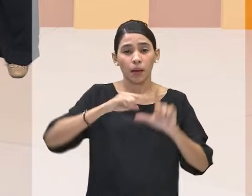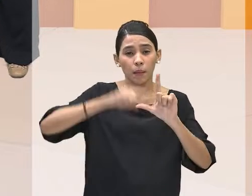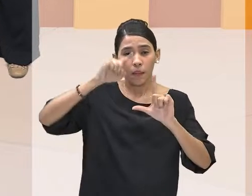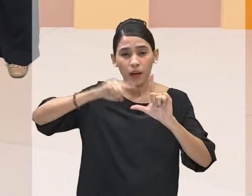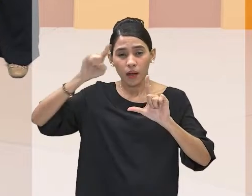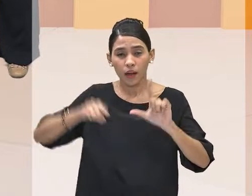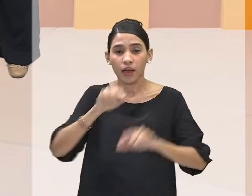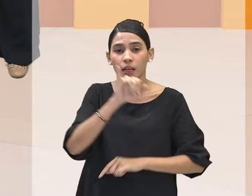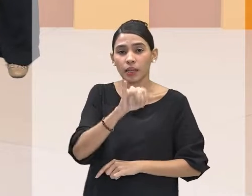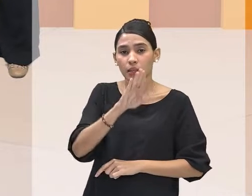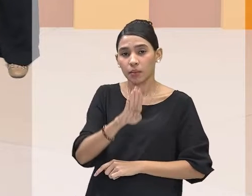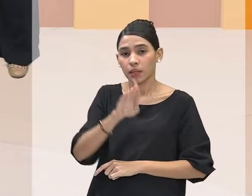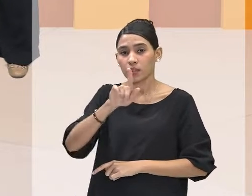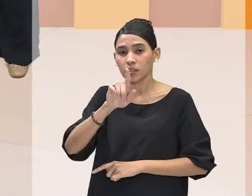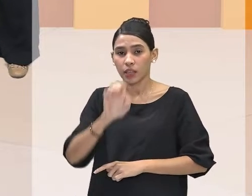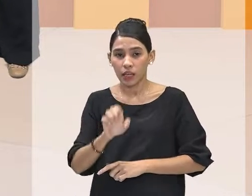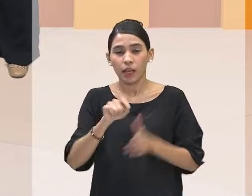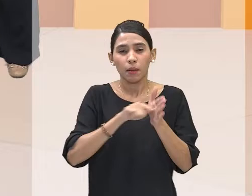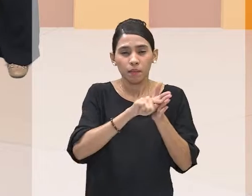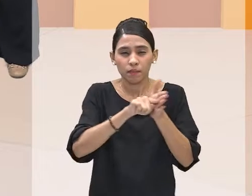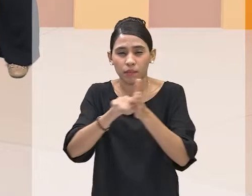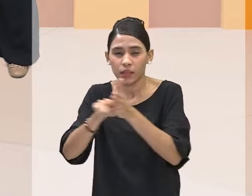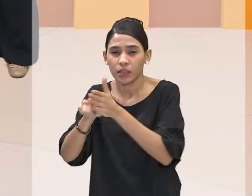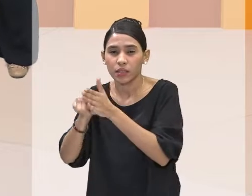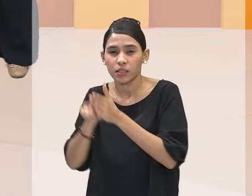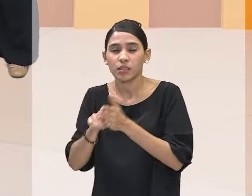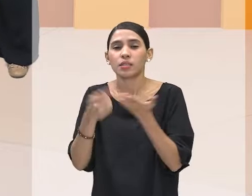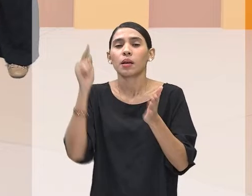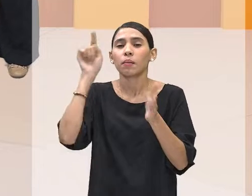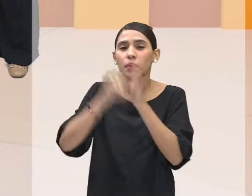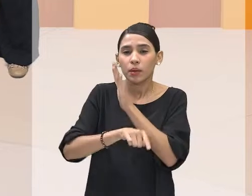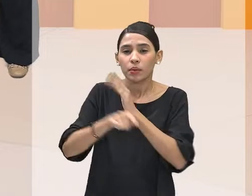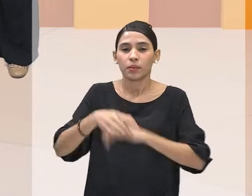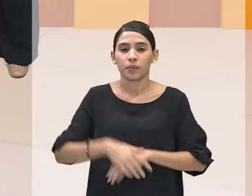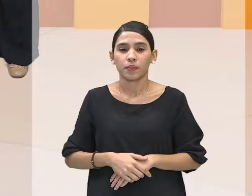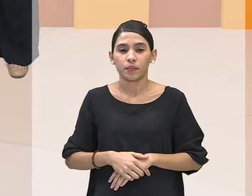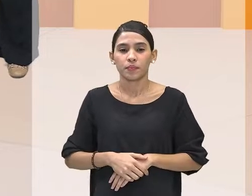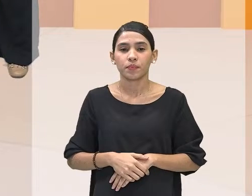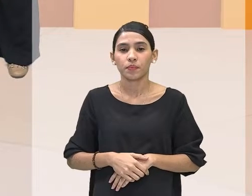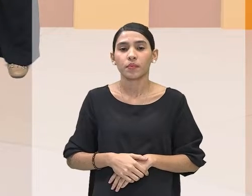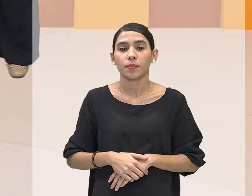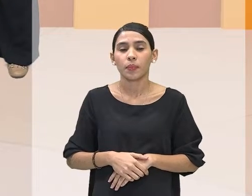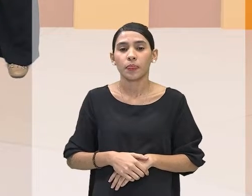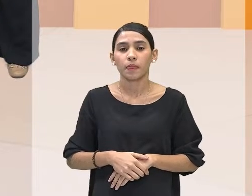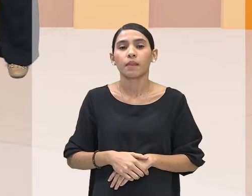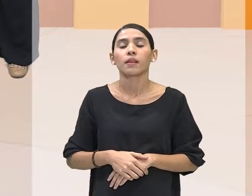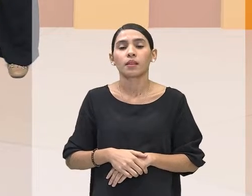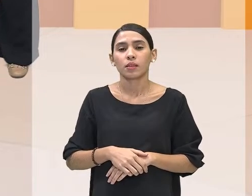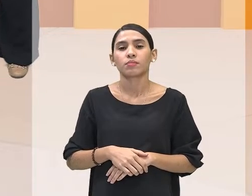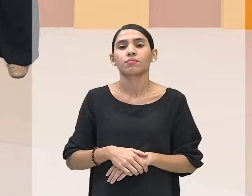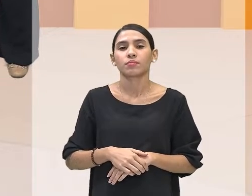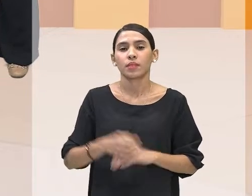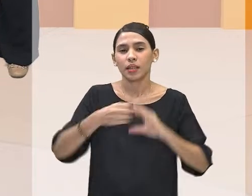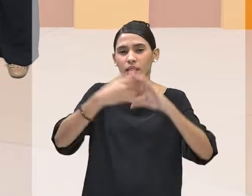o IBGE, quando realizou seu último censo, fez uma pergunta quanto à sua